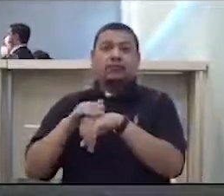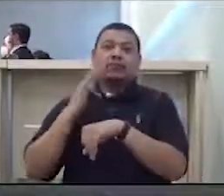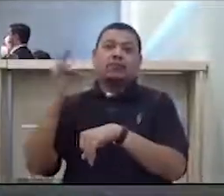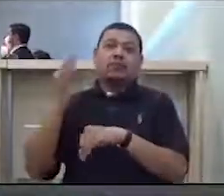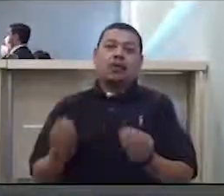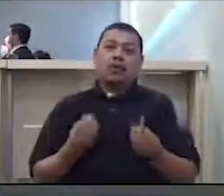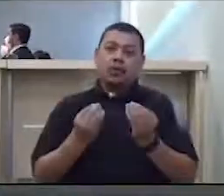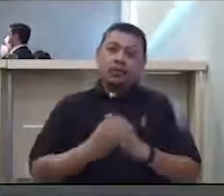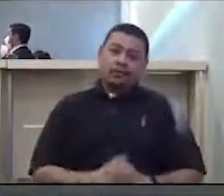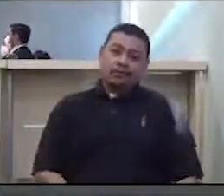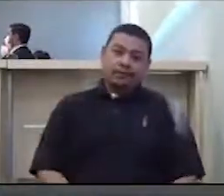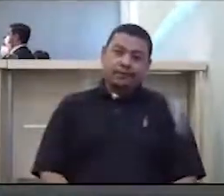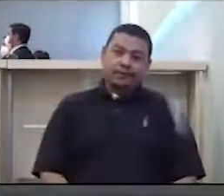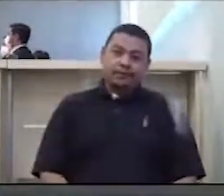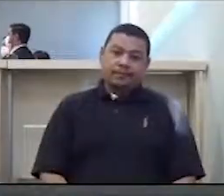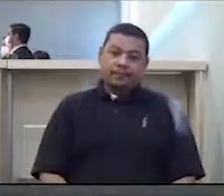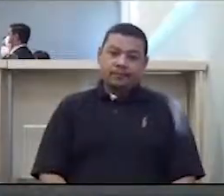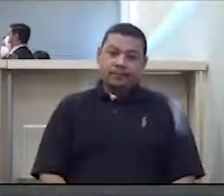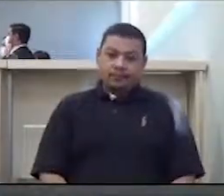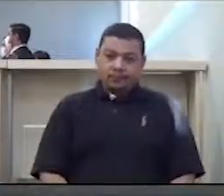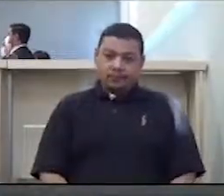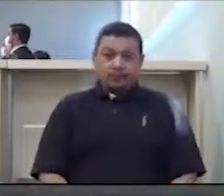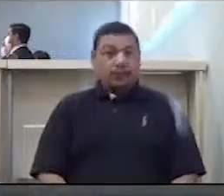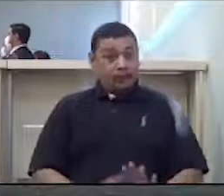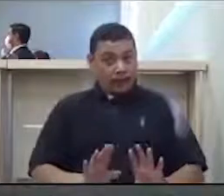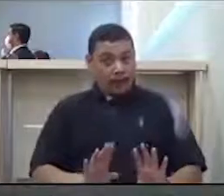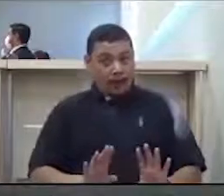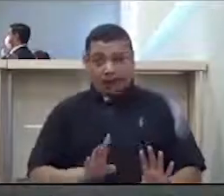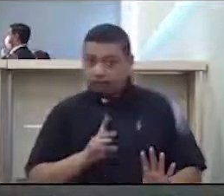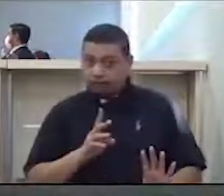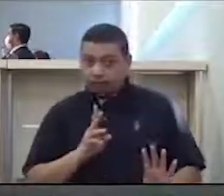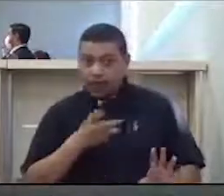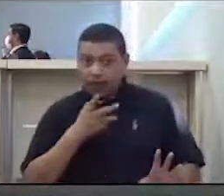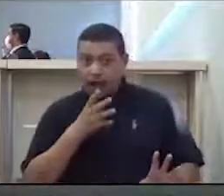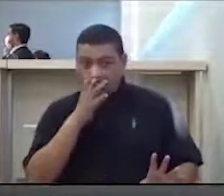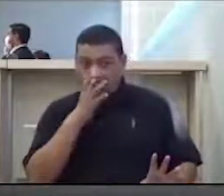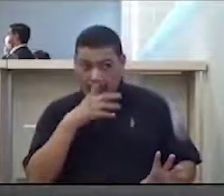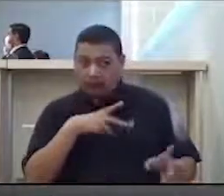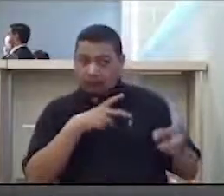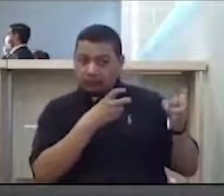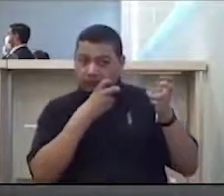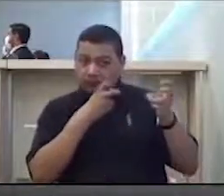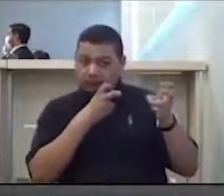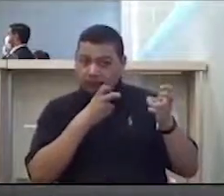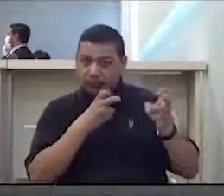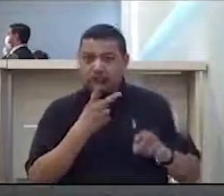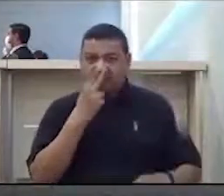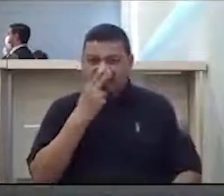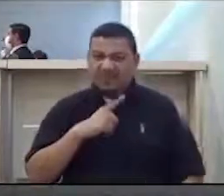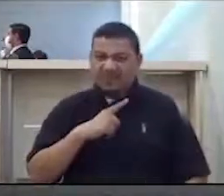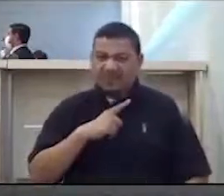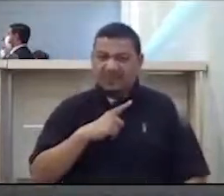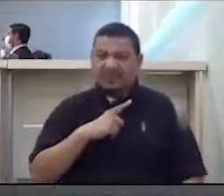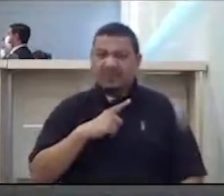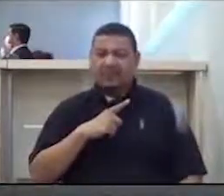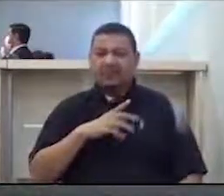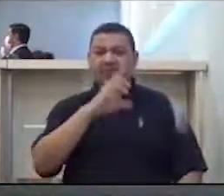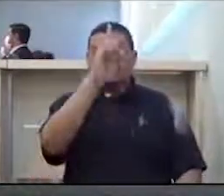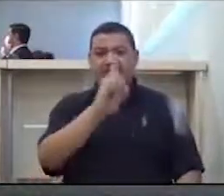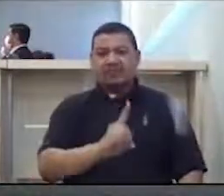Segundo, o que nós observamos é aquela direção do euro, gente.